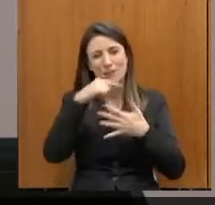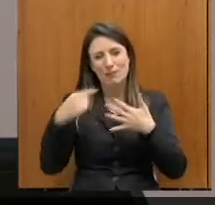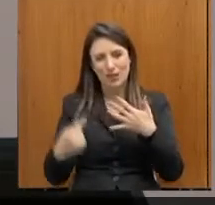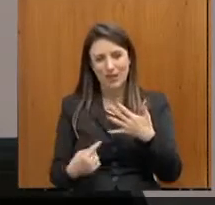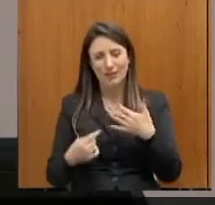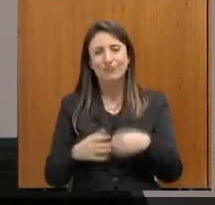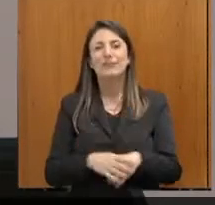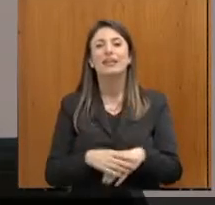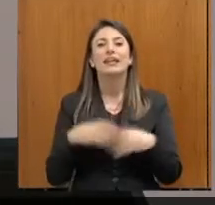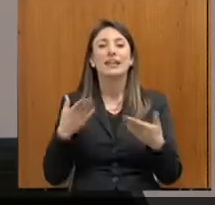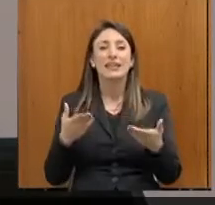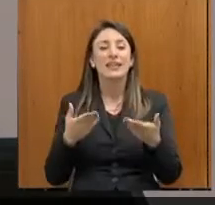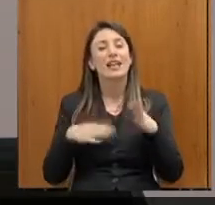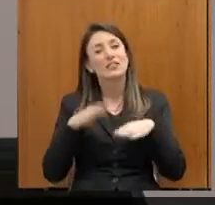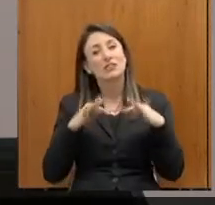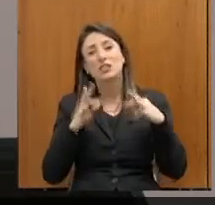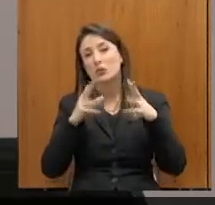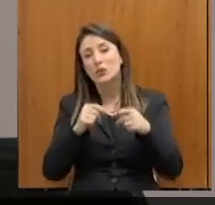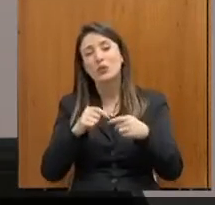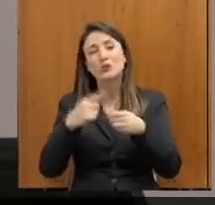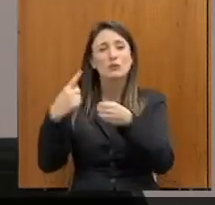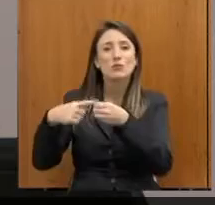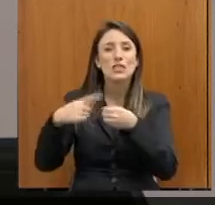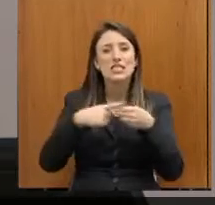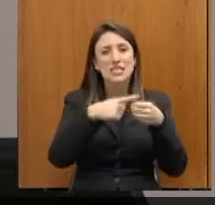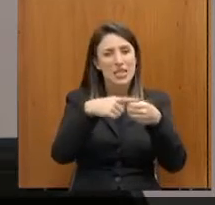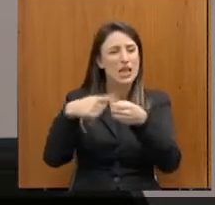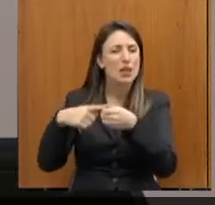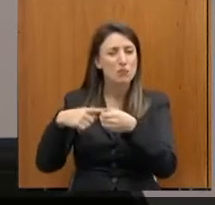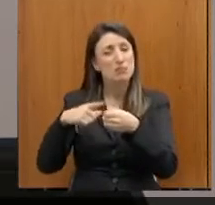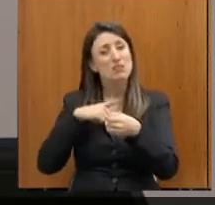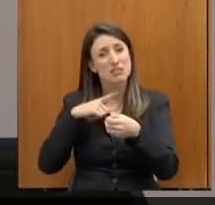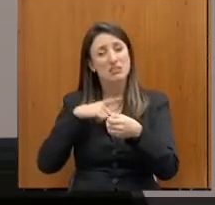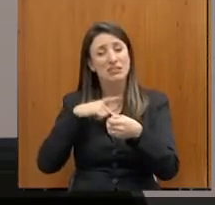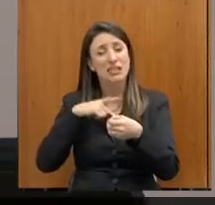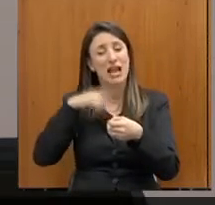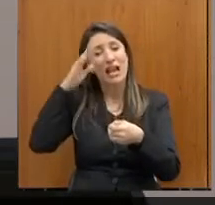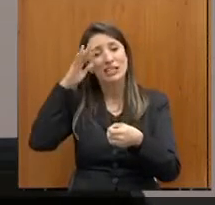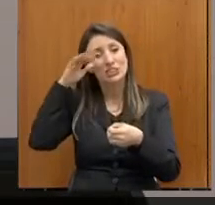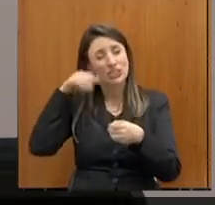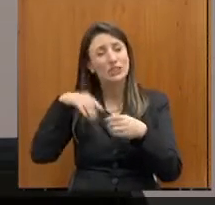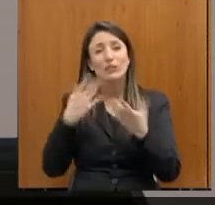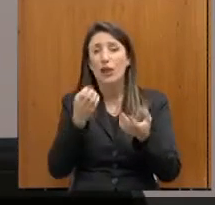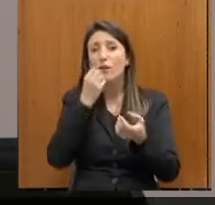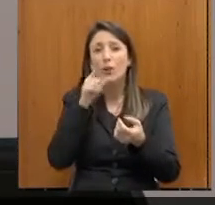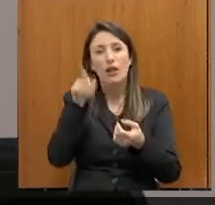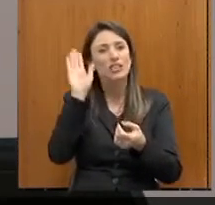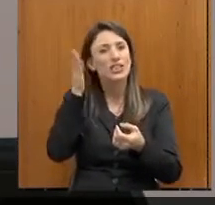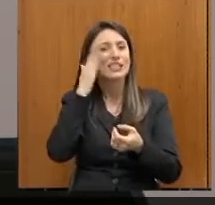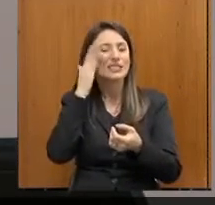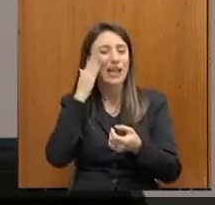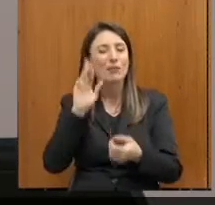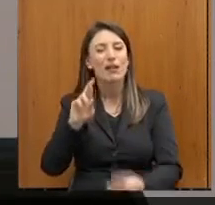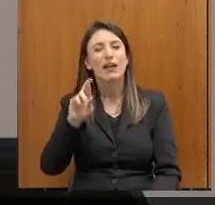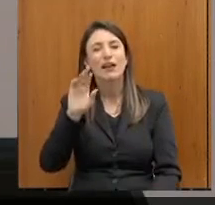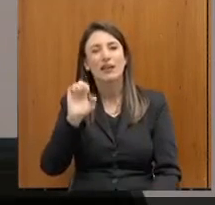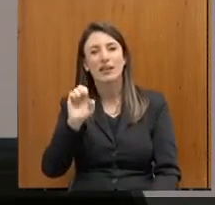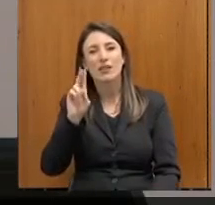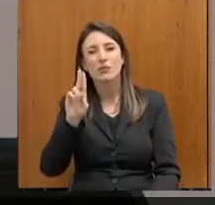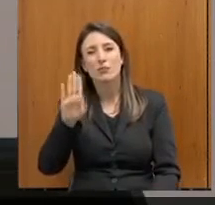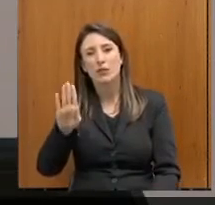podem ter estar ouvindo agora e sabendo que o nosso Hulk cont bom e que a gente vai poder